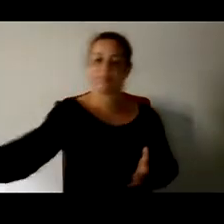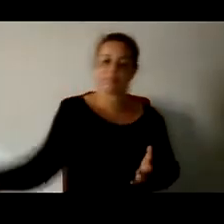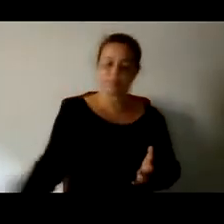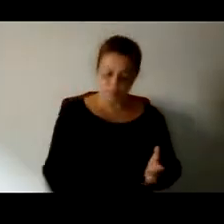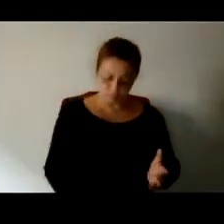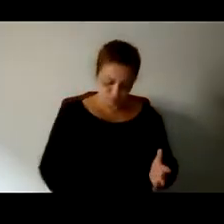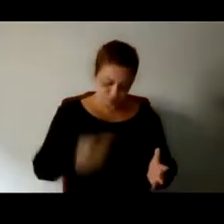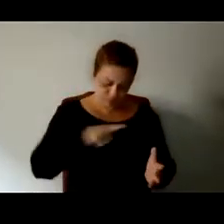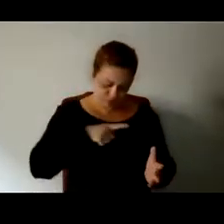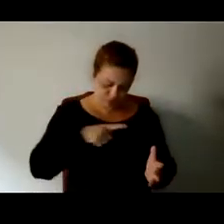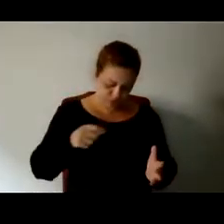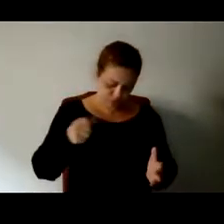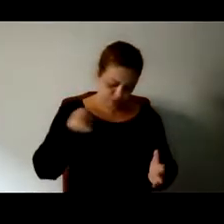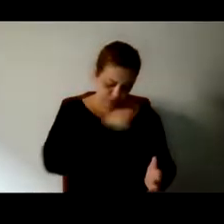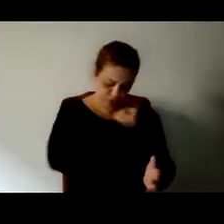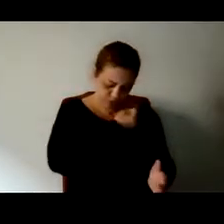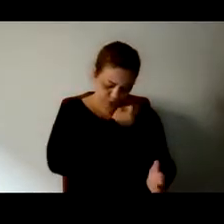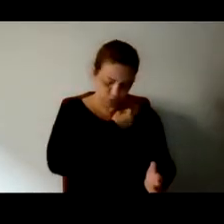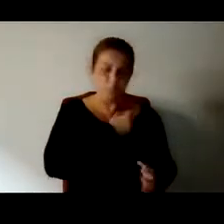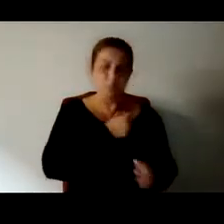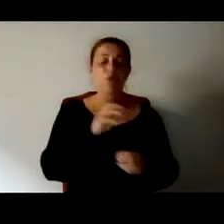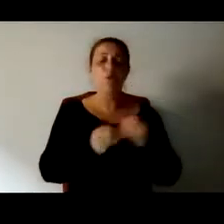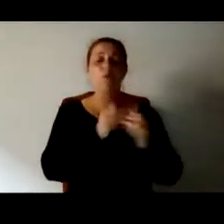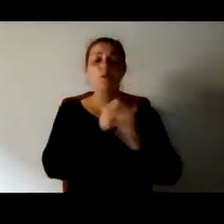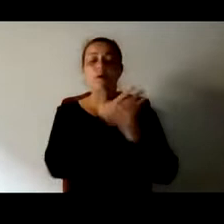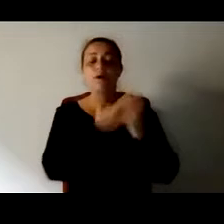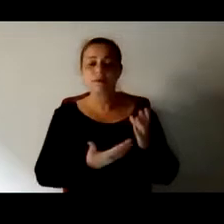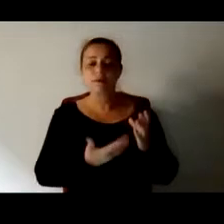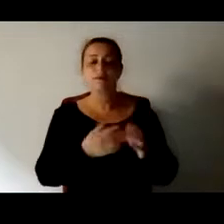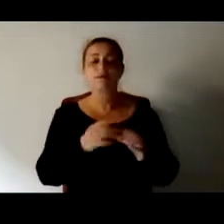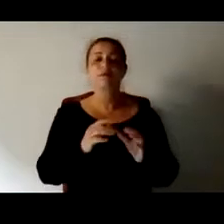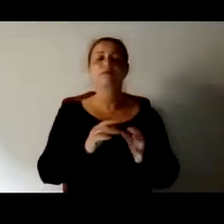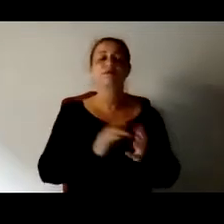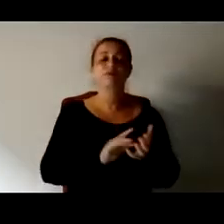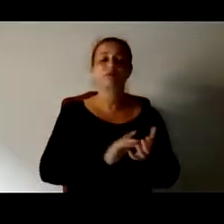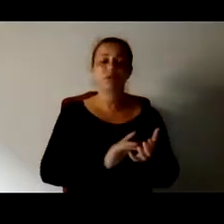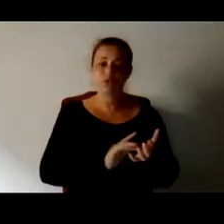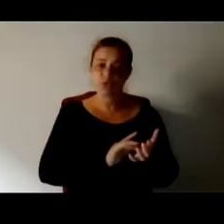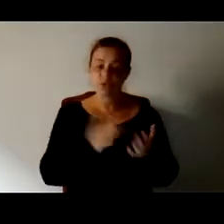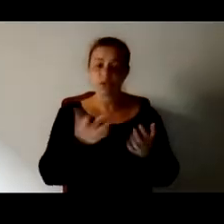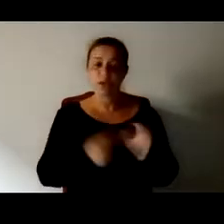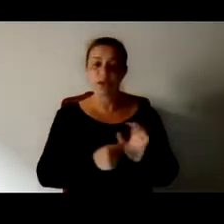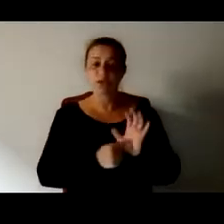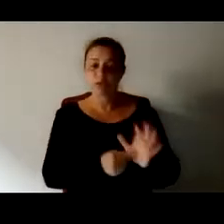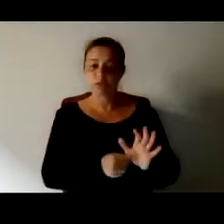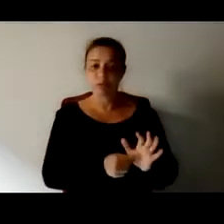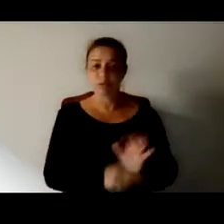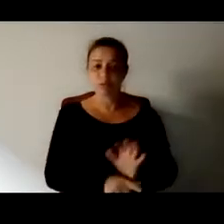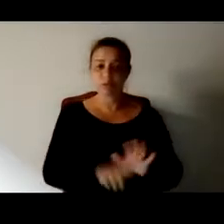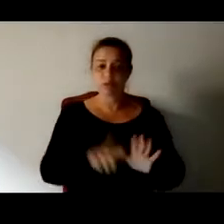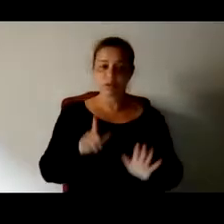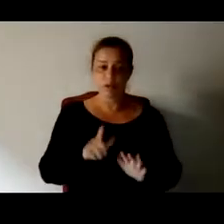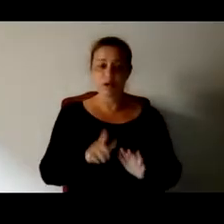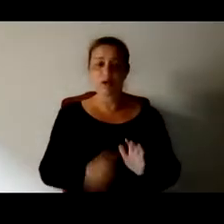as características dessas principais características digitais que eu mostrei anteriormente, no slide